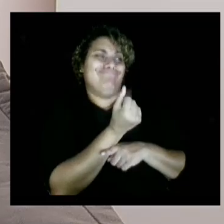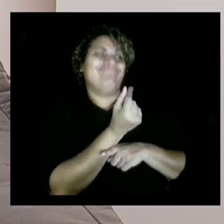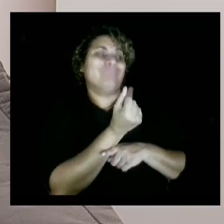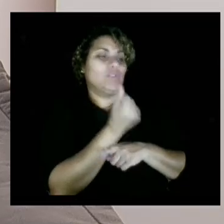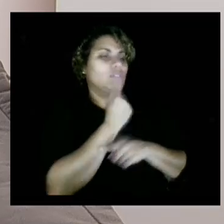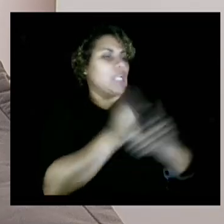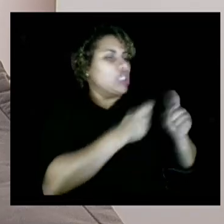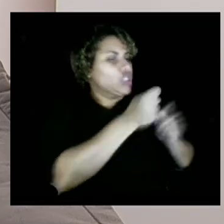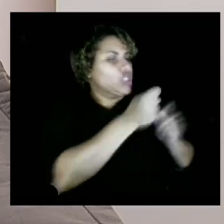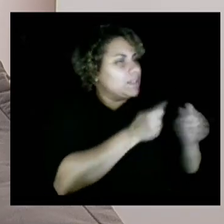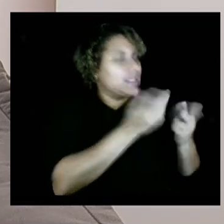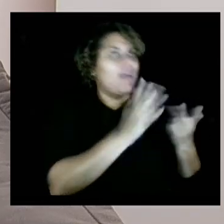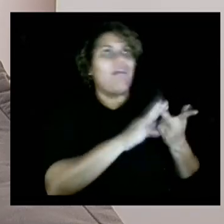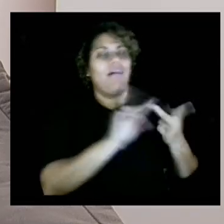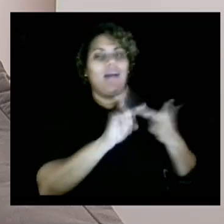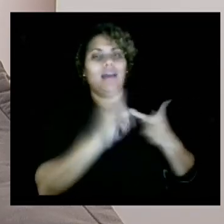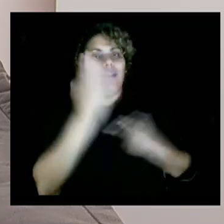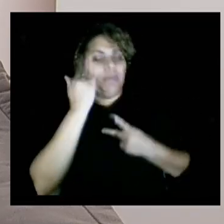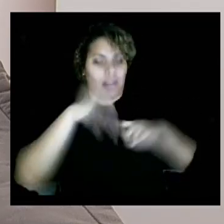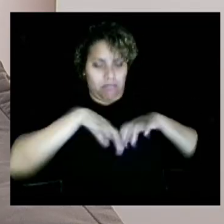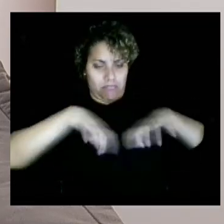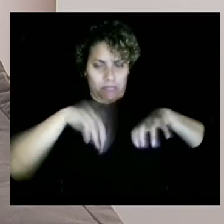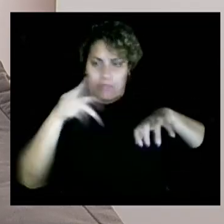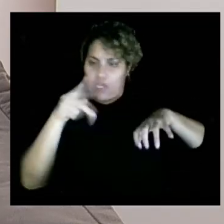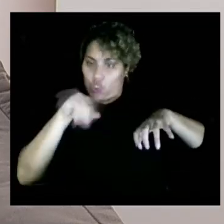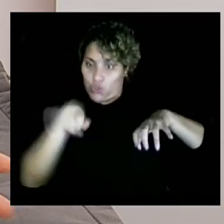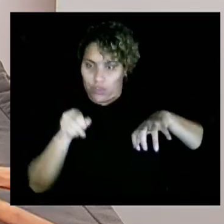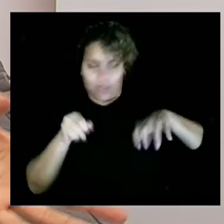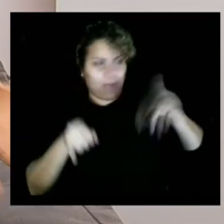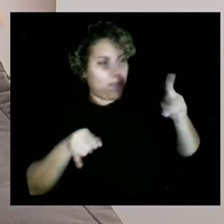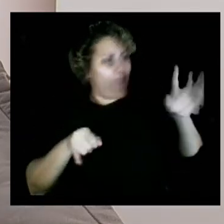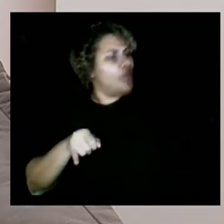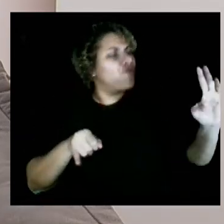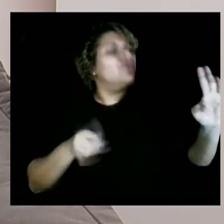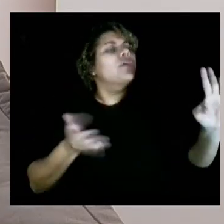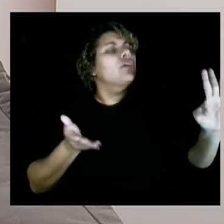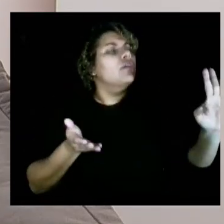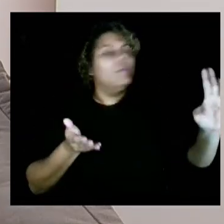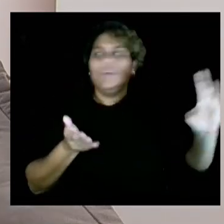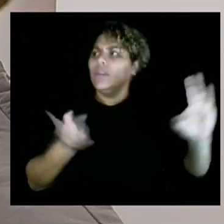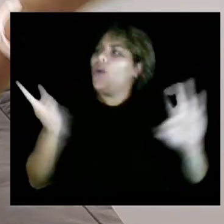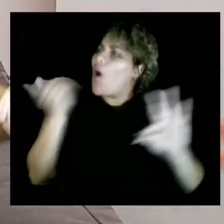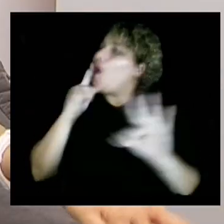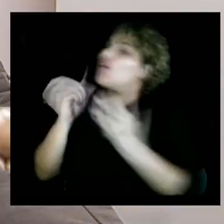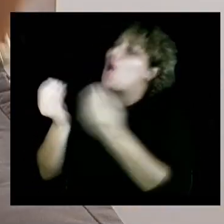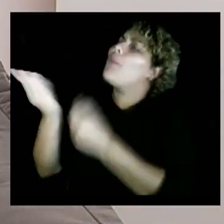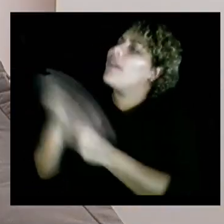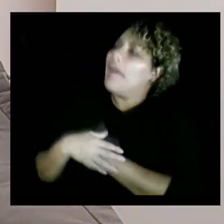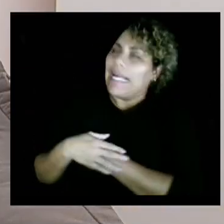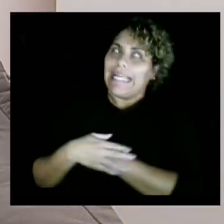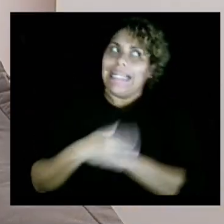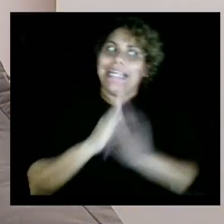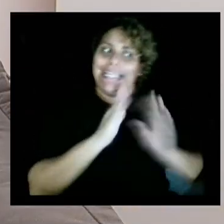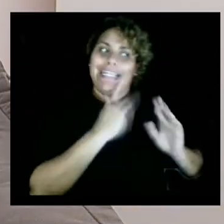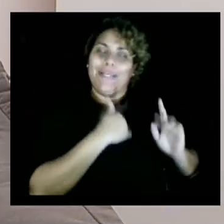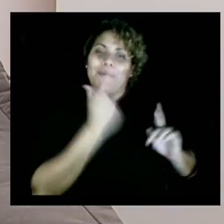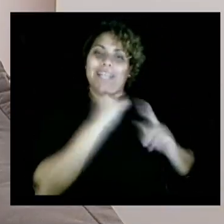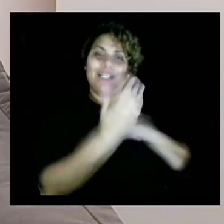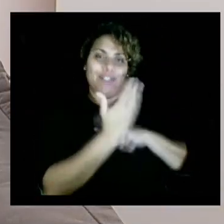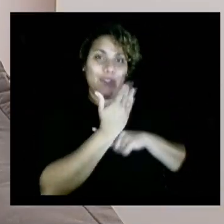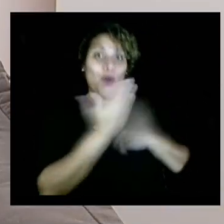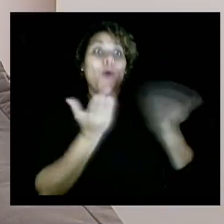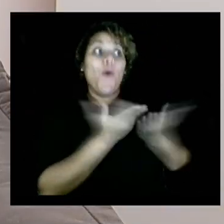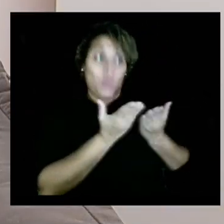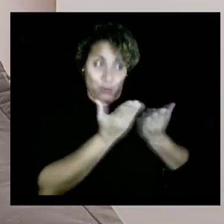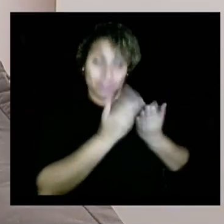o PJ da pessoa física, né? Como você consegue fazer isso? Com ajuda. Hoje mesmo eu tenho uma consultora que está me